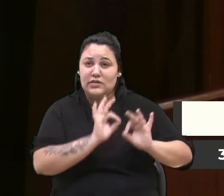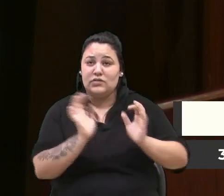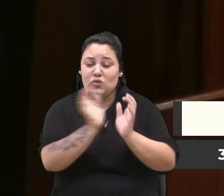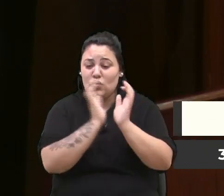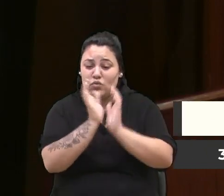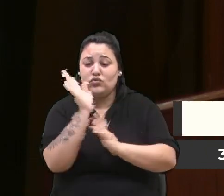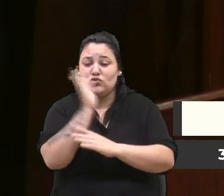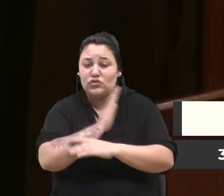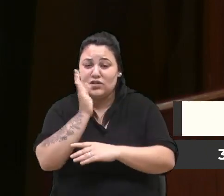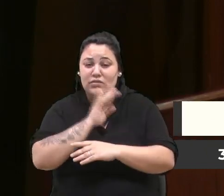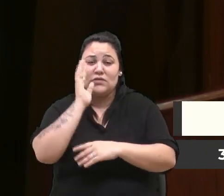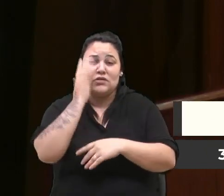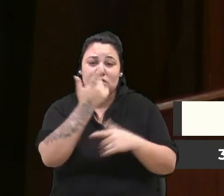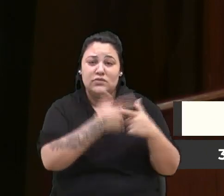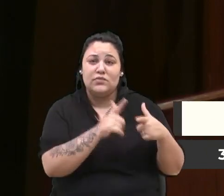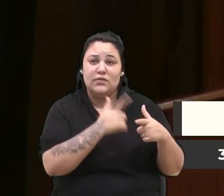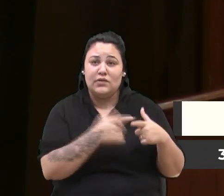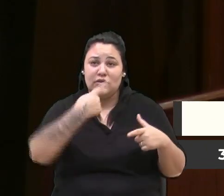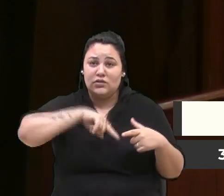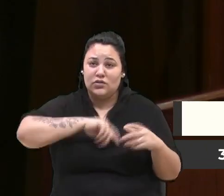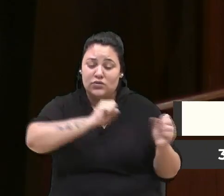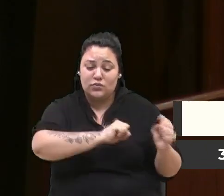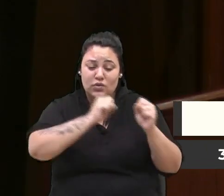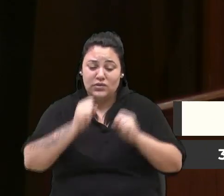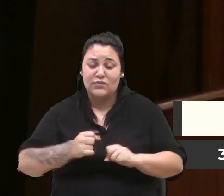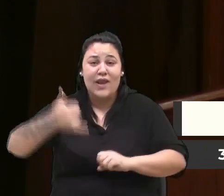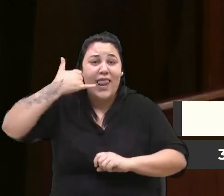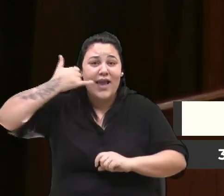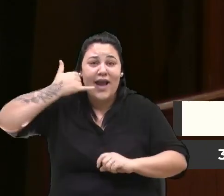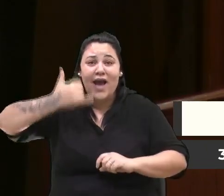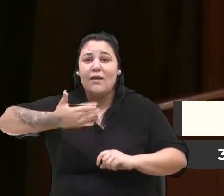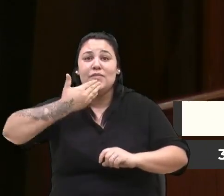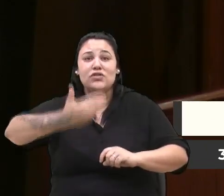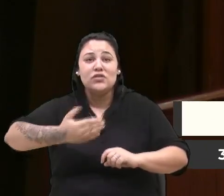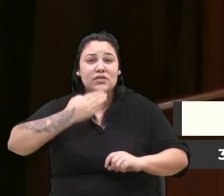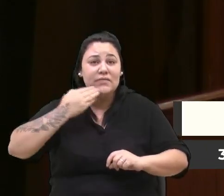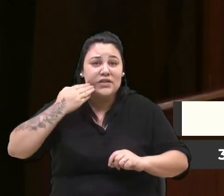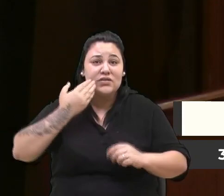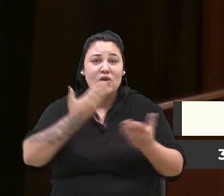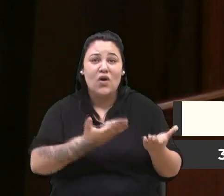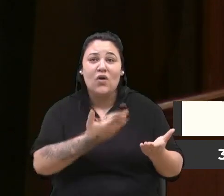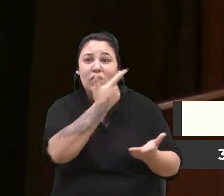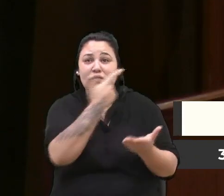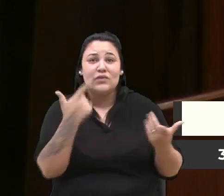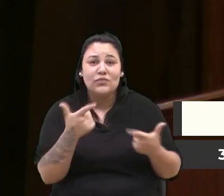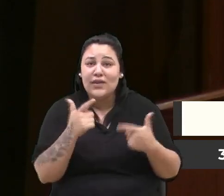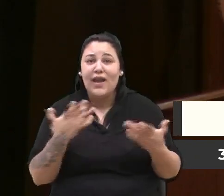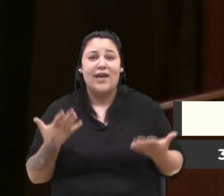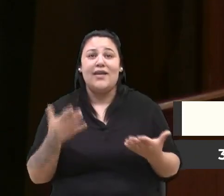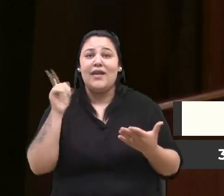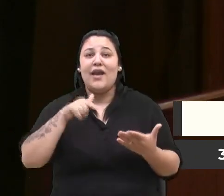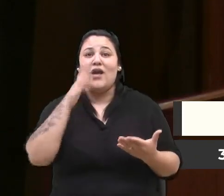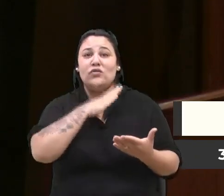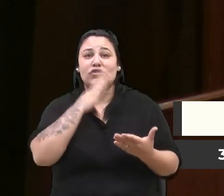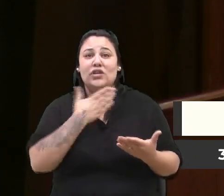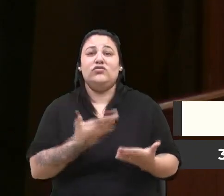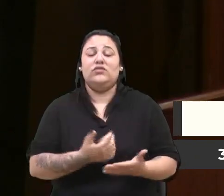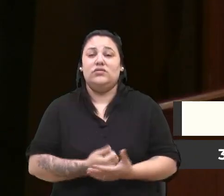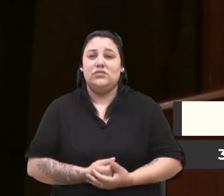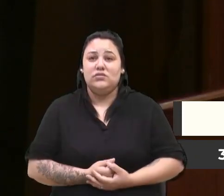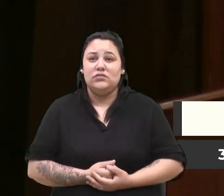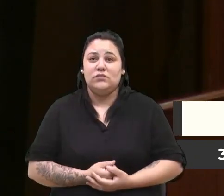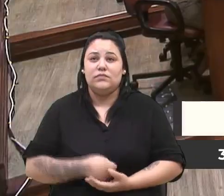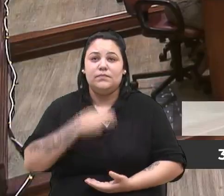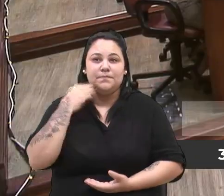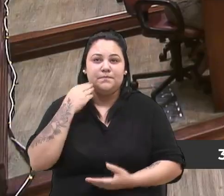de emergência, que nós possamos, sabe, ligar, vereador Marisol. Isso aí não tem o que fazer, tem que ser urgente, sua parte, vereador Marisol.